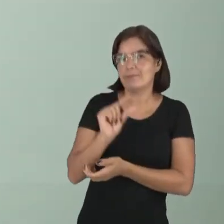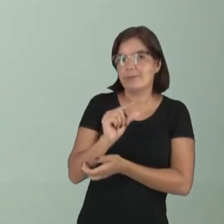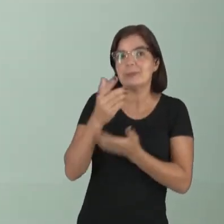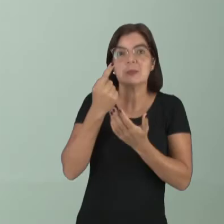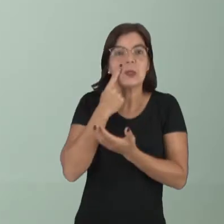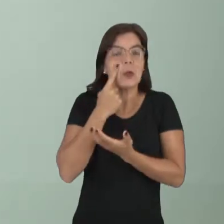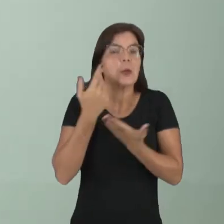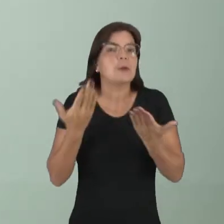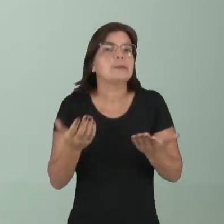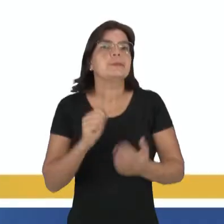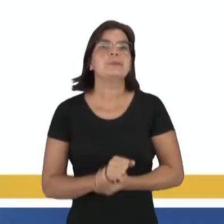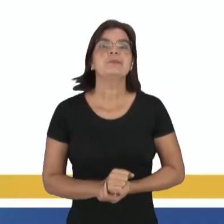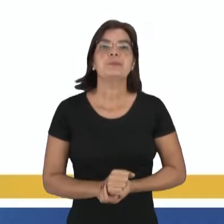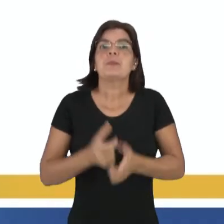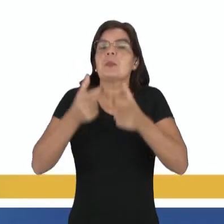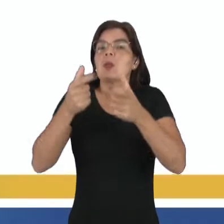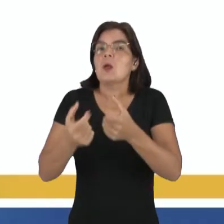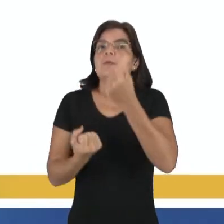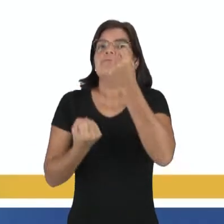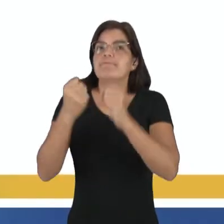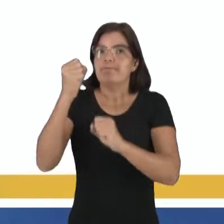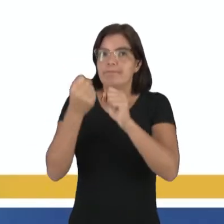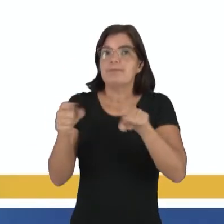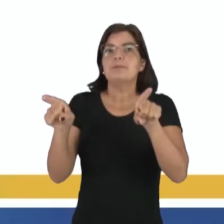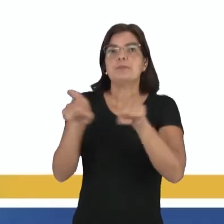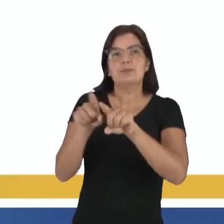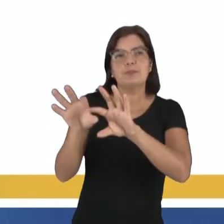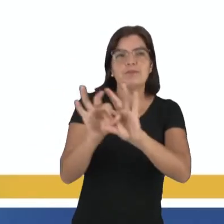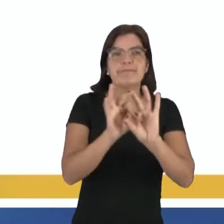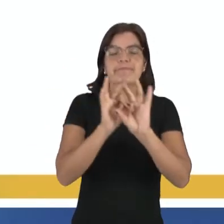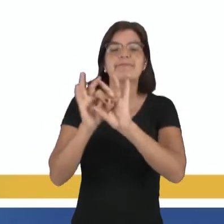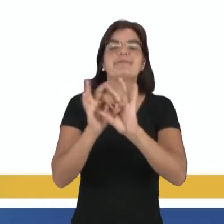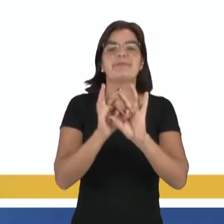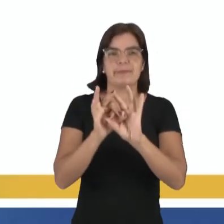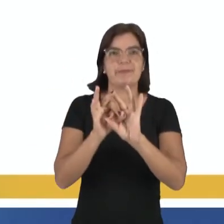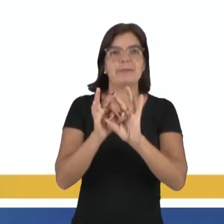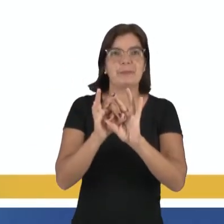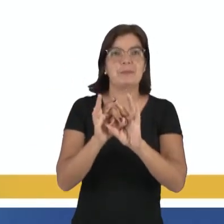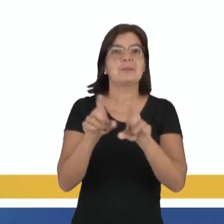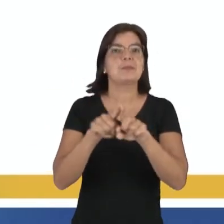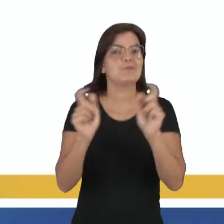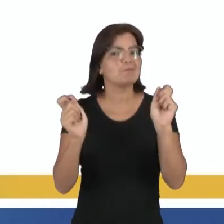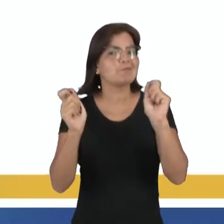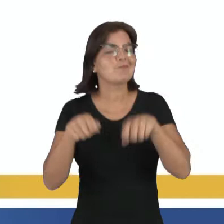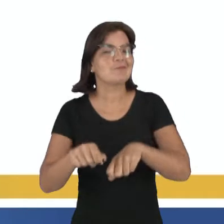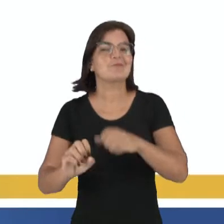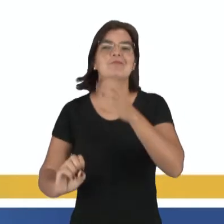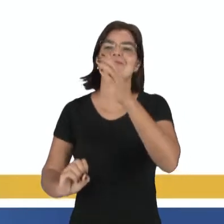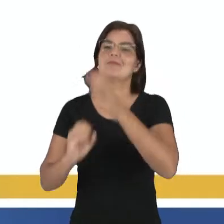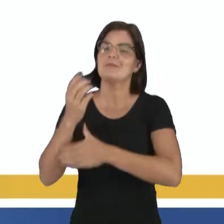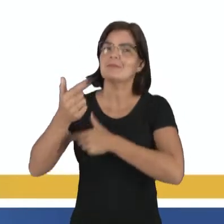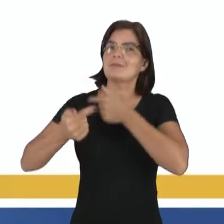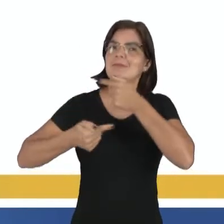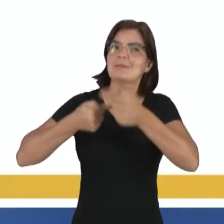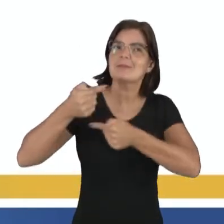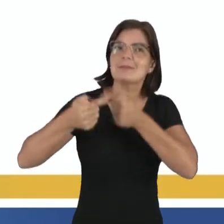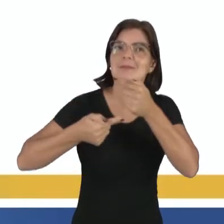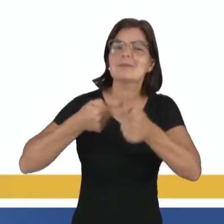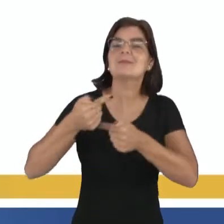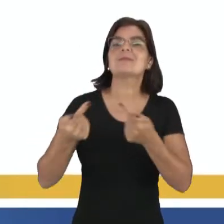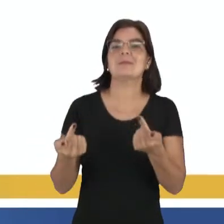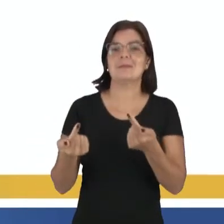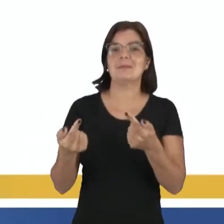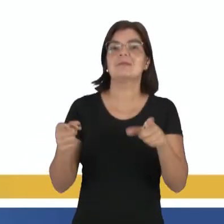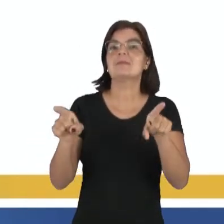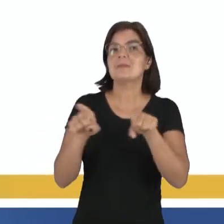Então vejamos aí o que diz. A localização das indústrias pode estar ligada a fatores como a disponibilidade